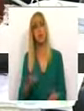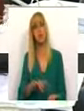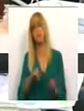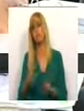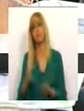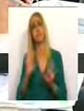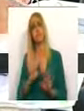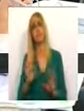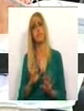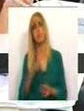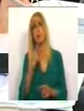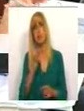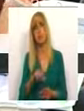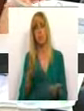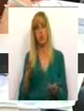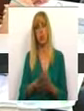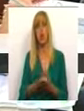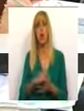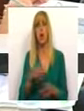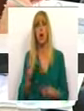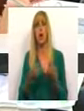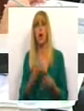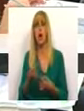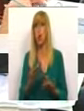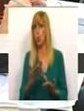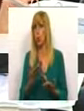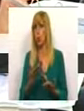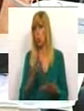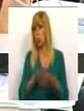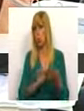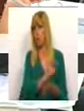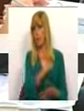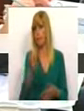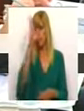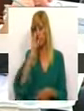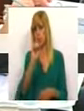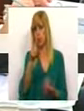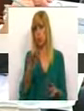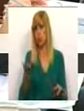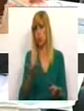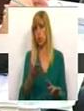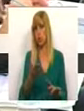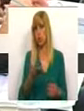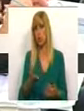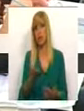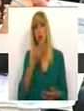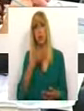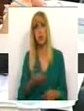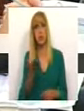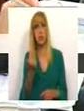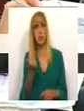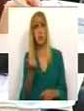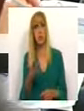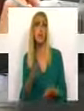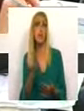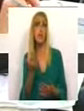alterá-los. Repito, por certamente algum colaborador seu do Ministério, certamente por incompetência, faltou à verdade nas